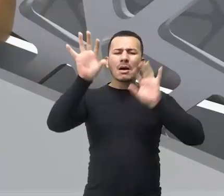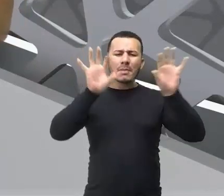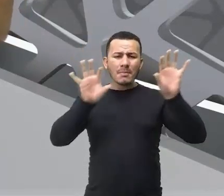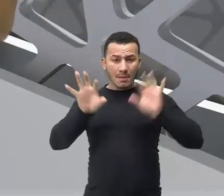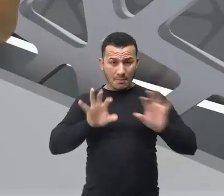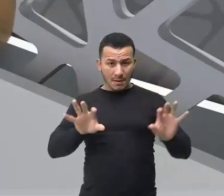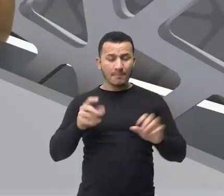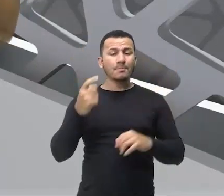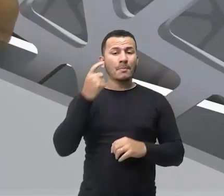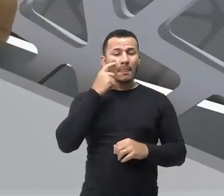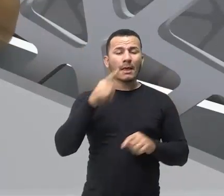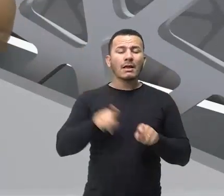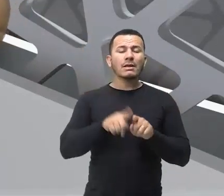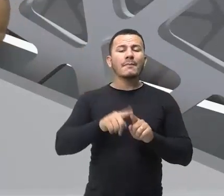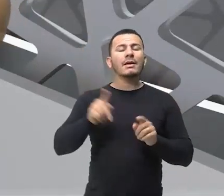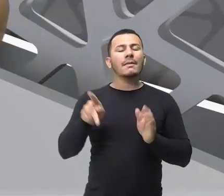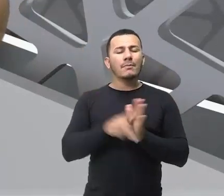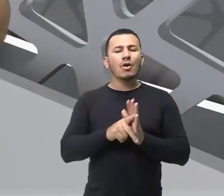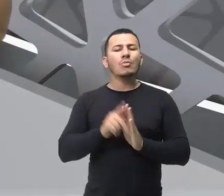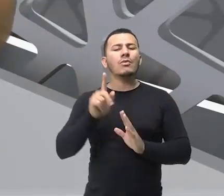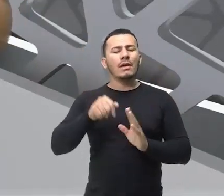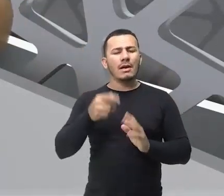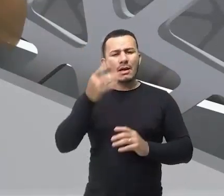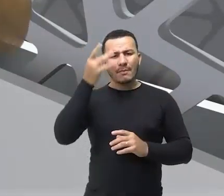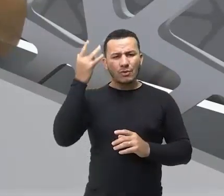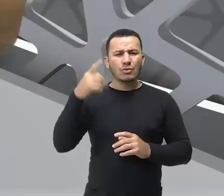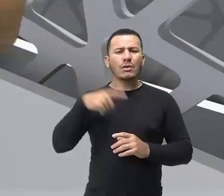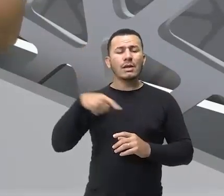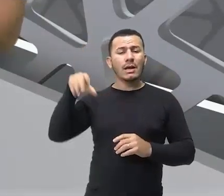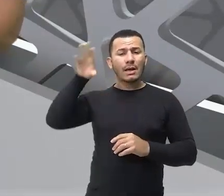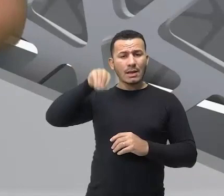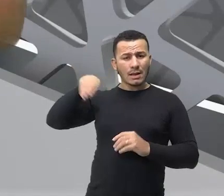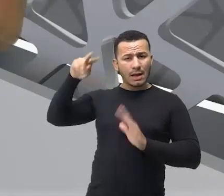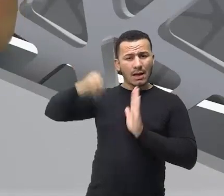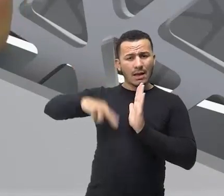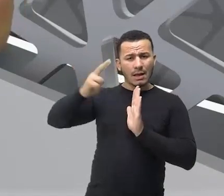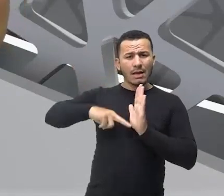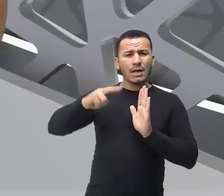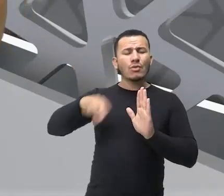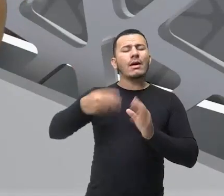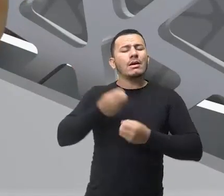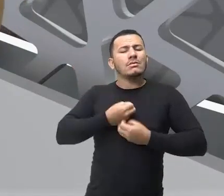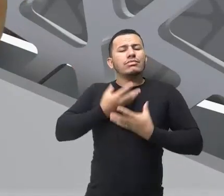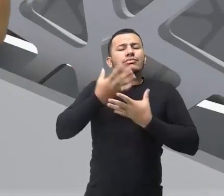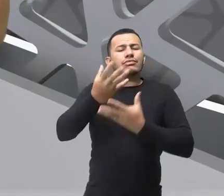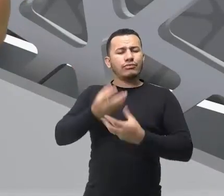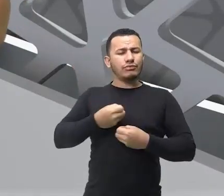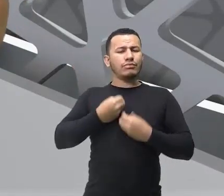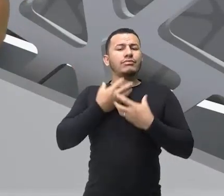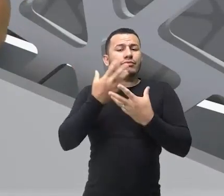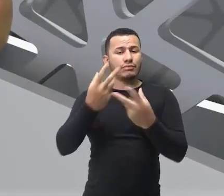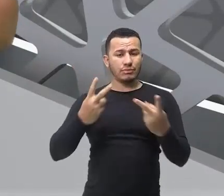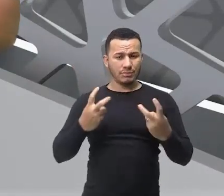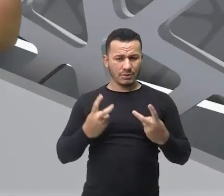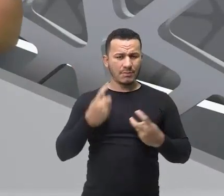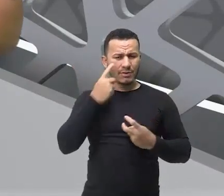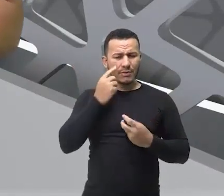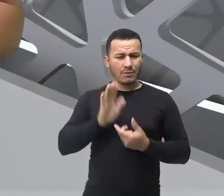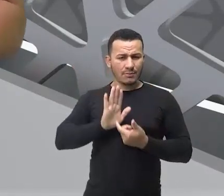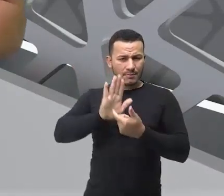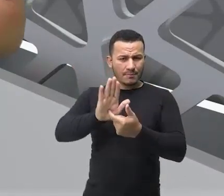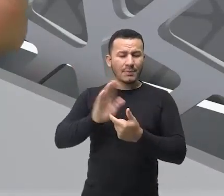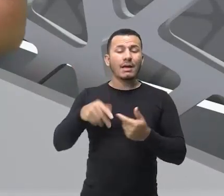e observem também a expressividade da pessoa que está declamando este poema, ok? Então vamos lá ao